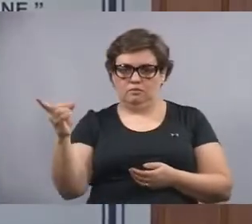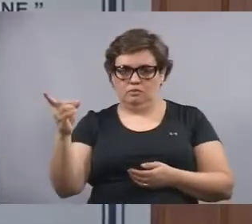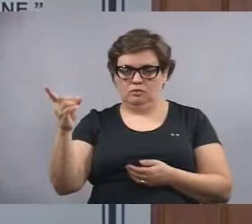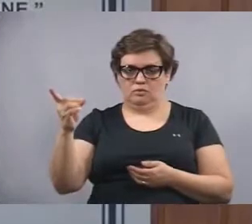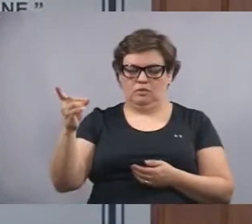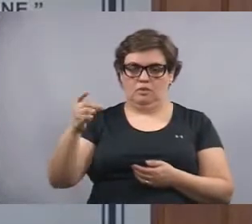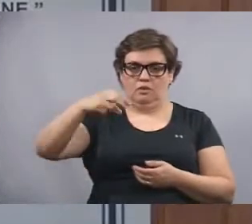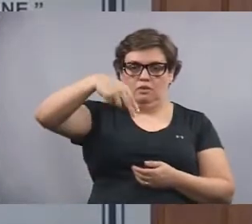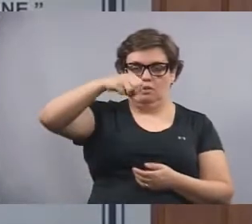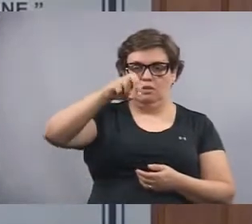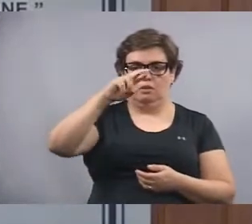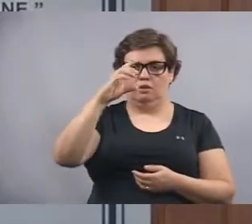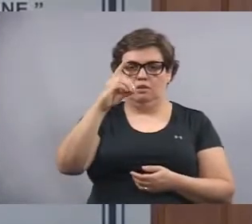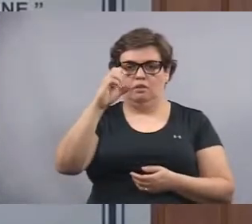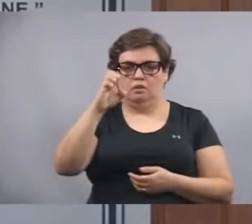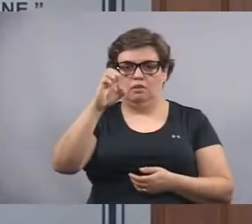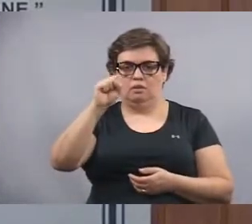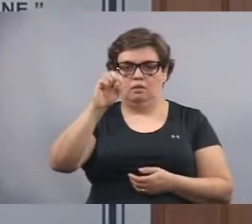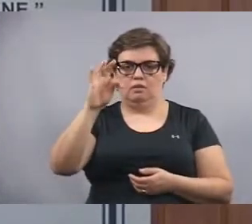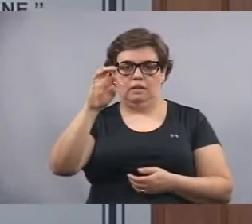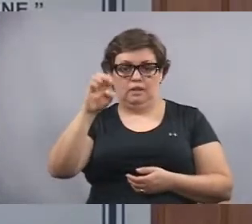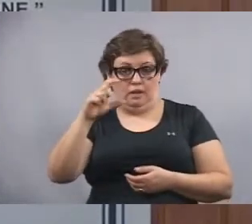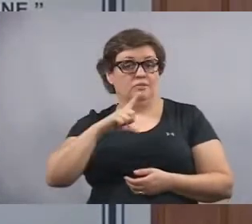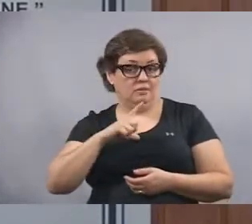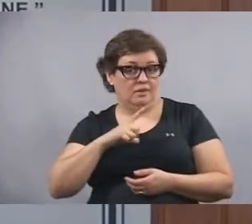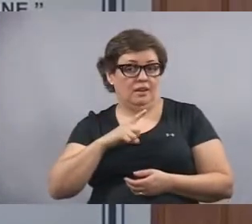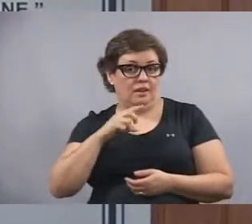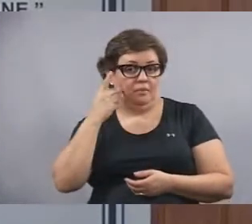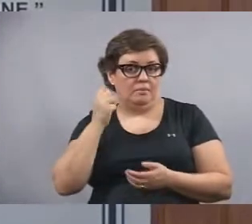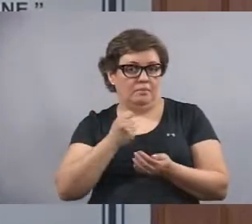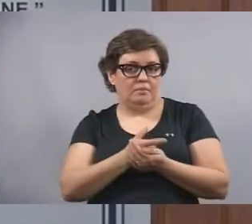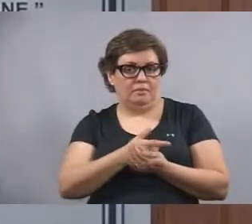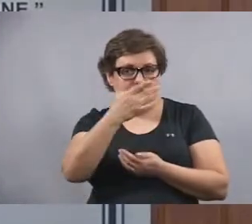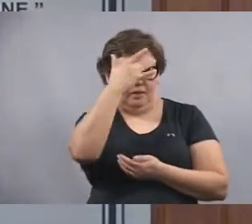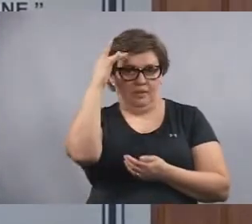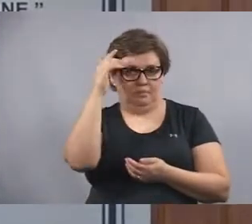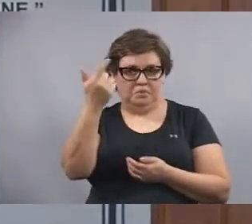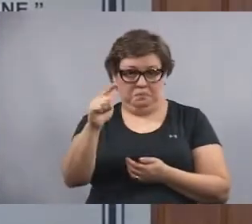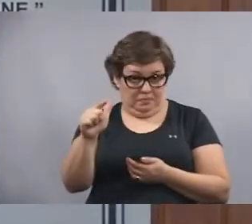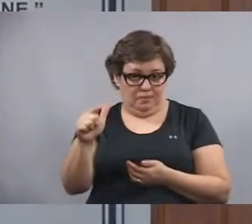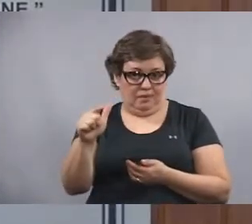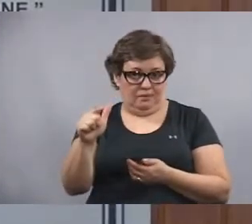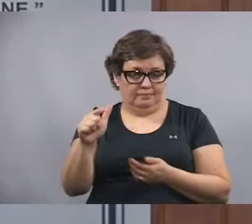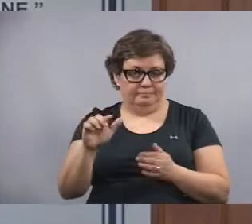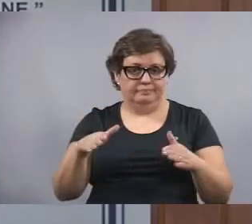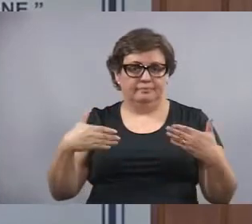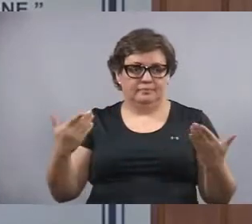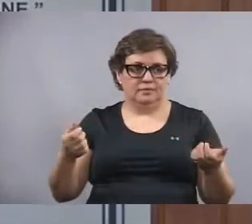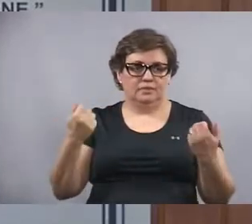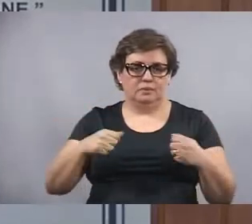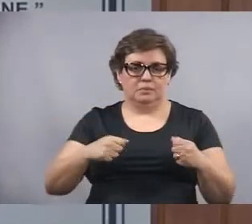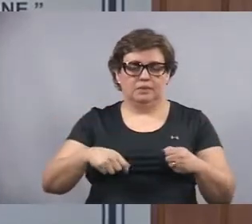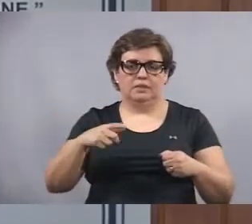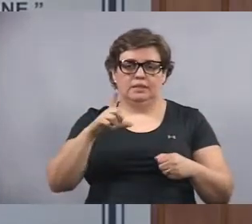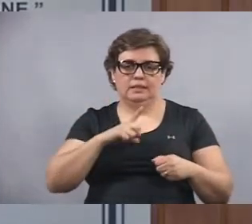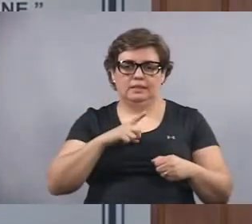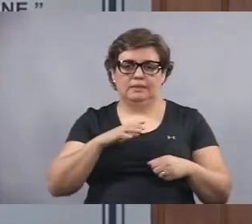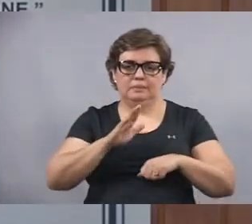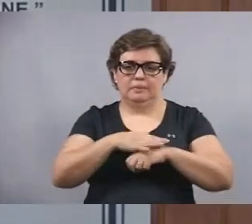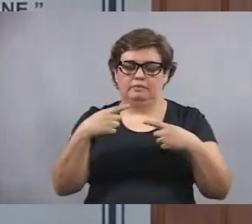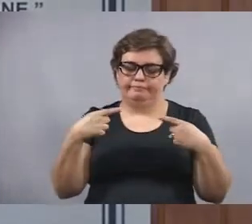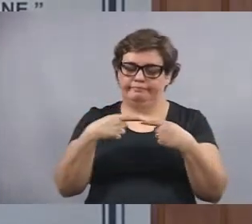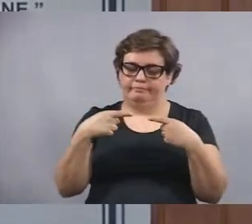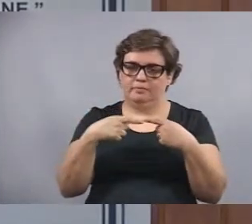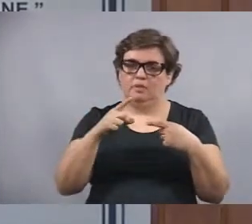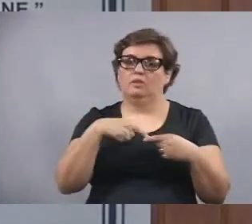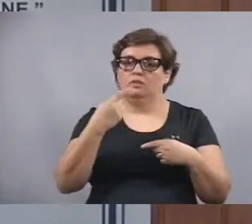tem, para pagar os aposentados não tem, para pagar os servidores não tem. Então nós temos que tratar as coisas com mais coerência. Nós